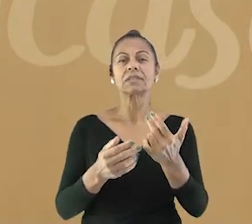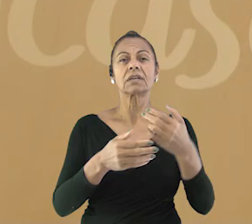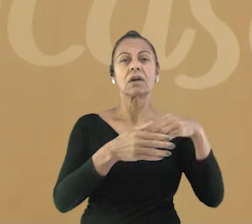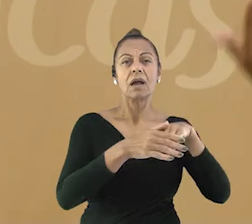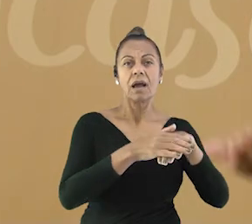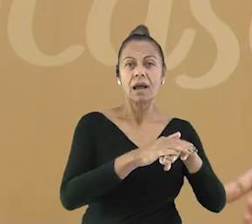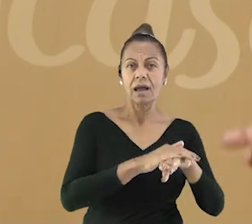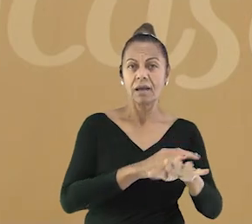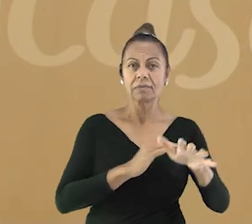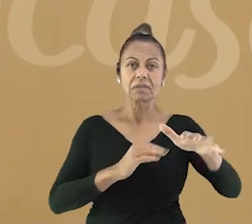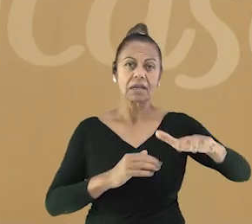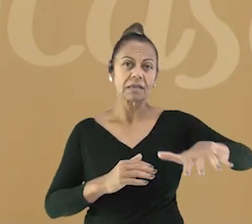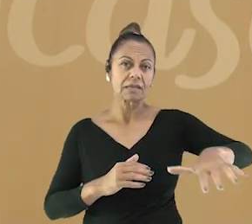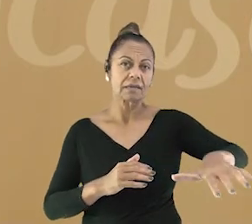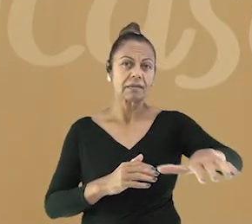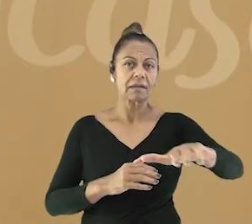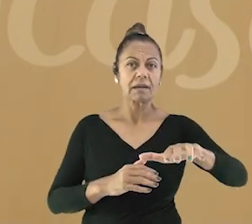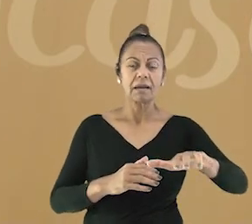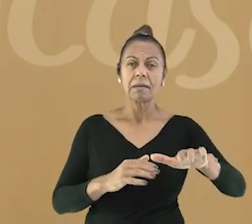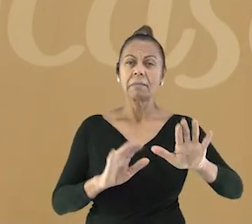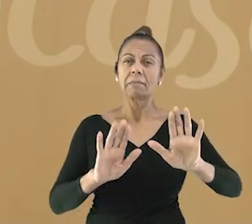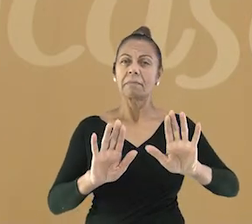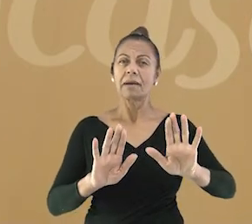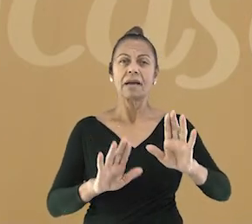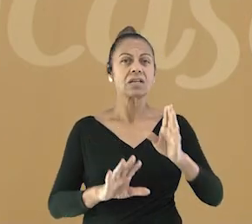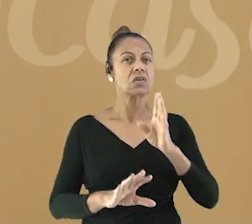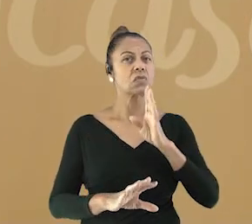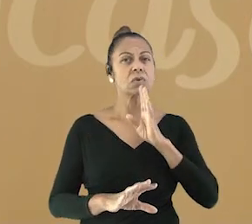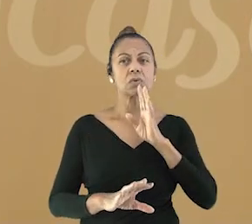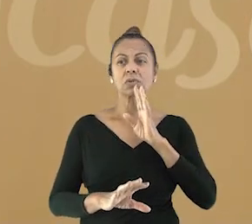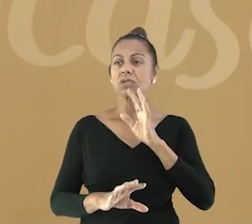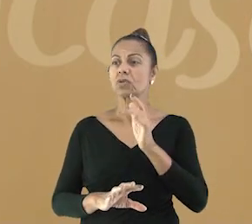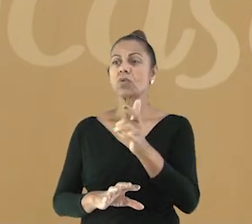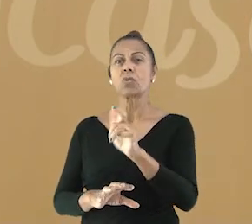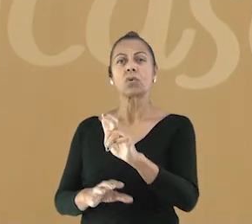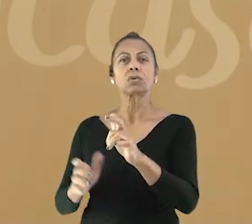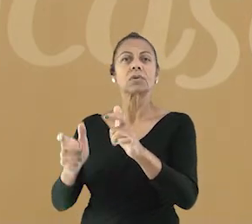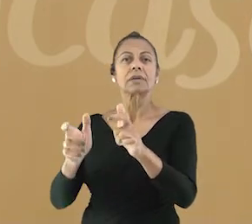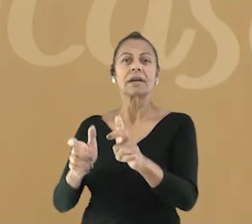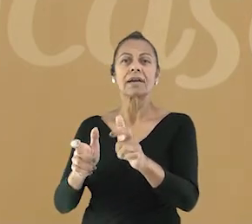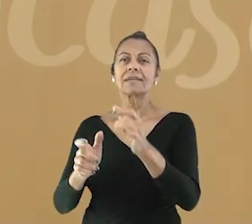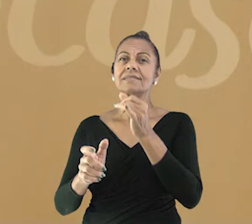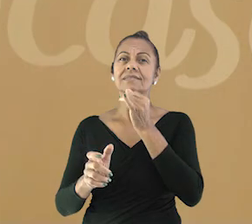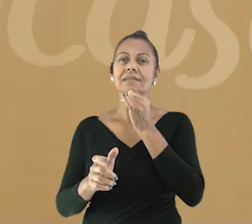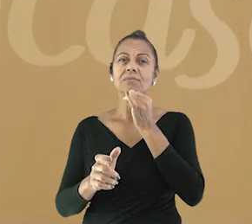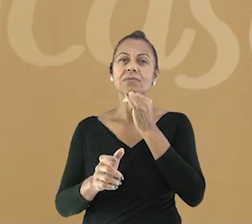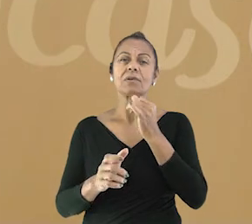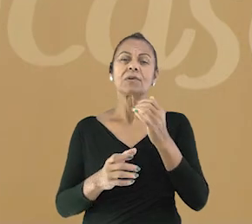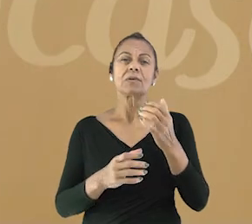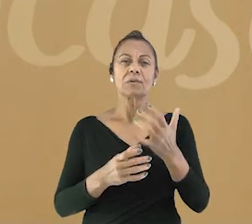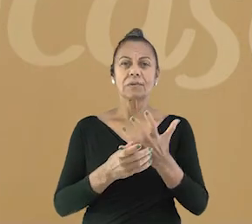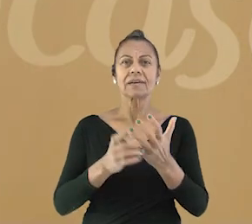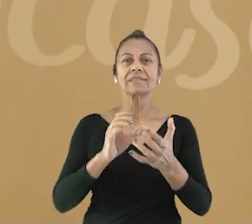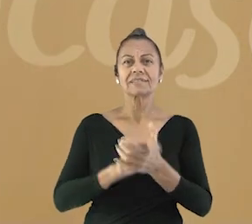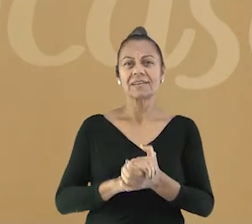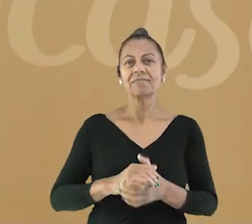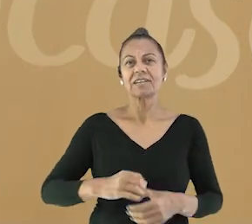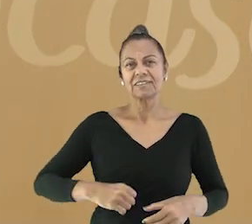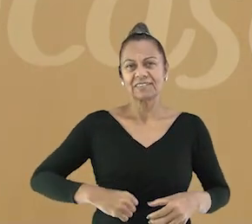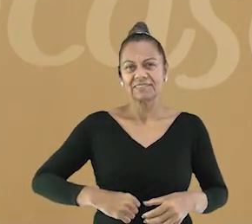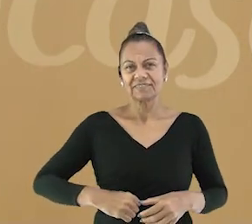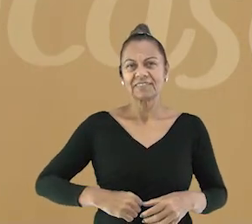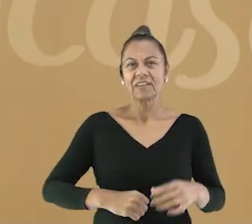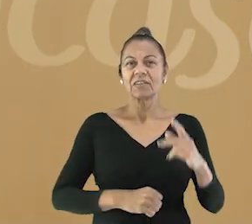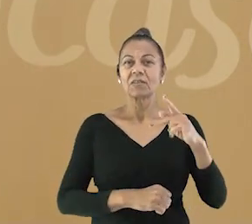são conhecidas em outros, como o casamento pomerano, que nós conhecemos através dos vídeos. Eu mesma